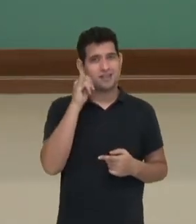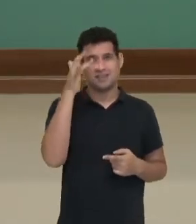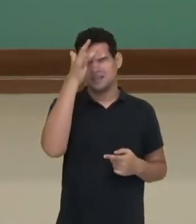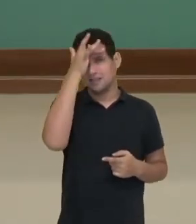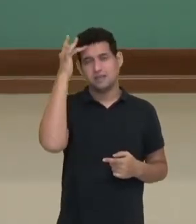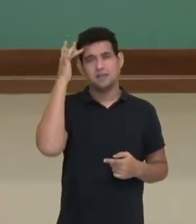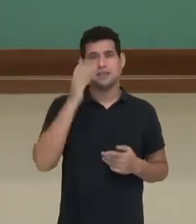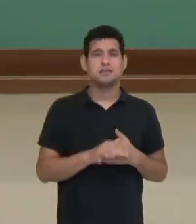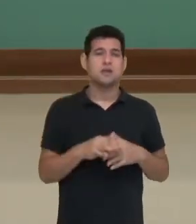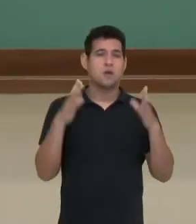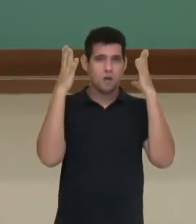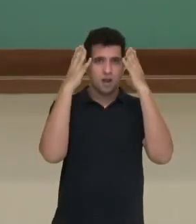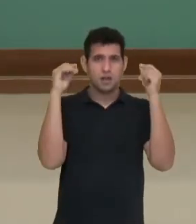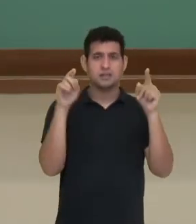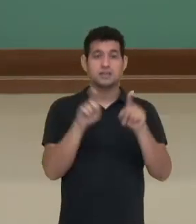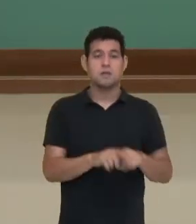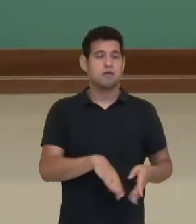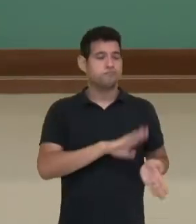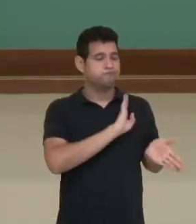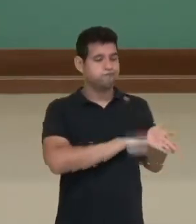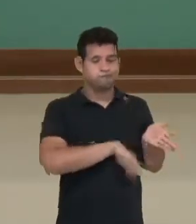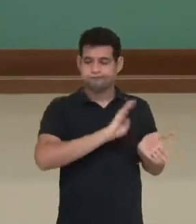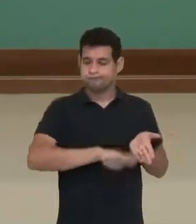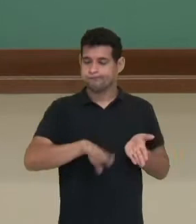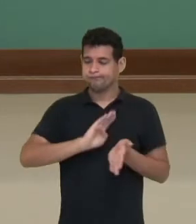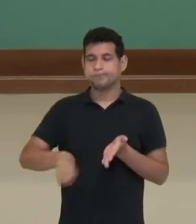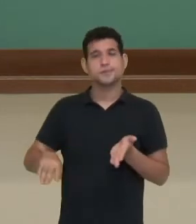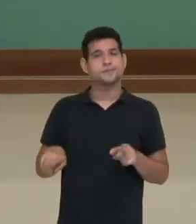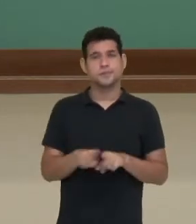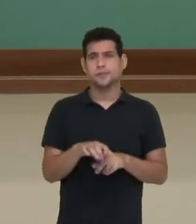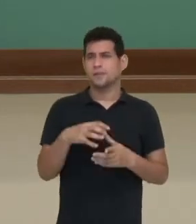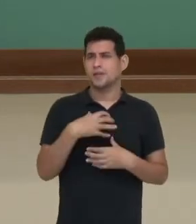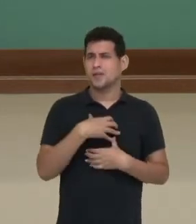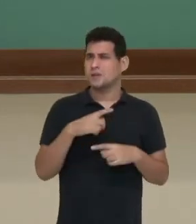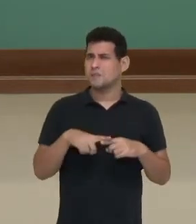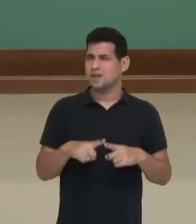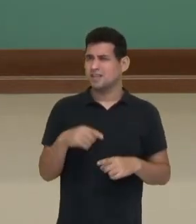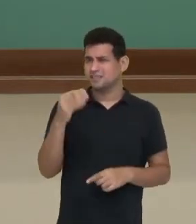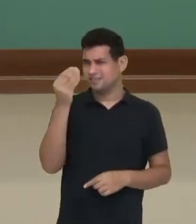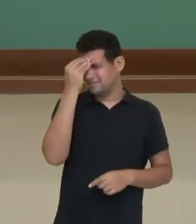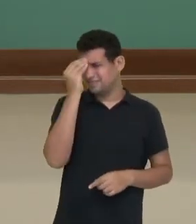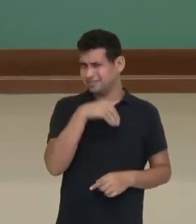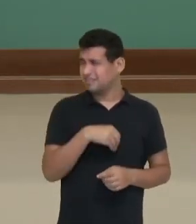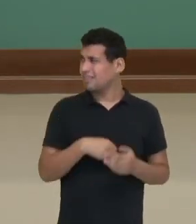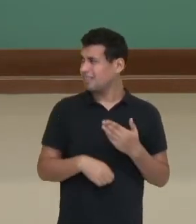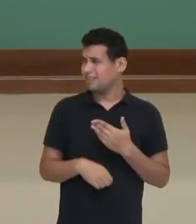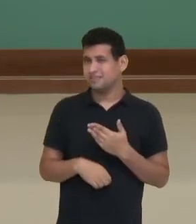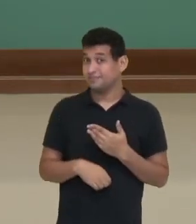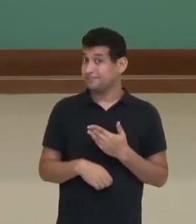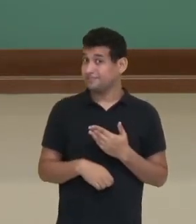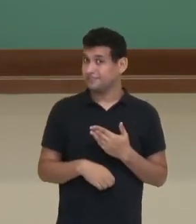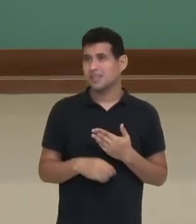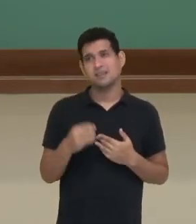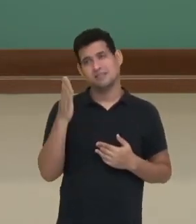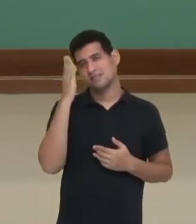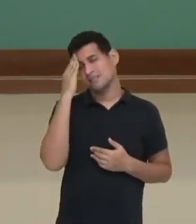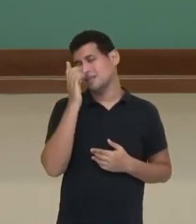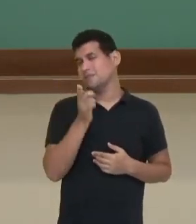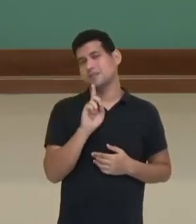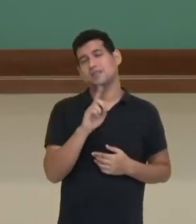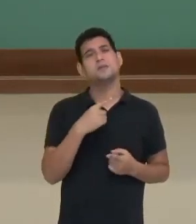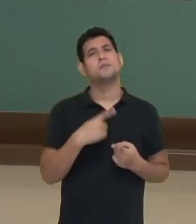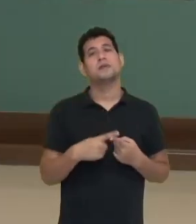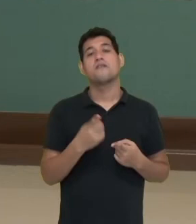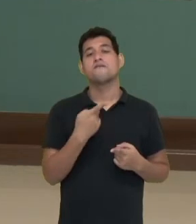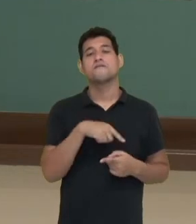ficassem ali e expulsá-los de uma vez da Bahia. Mas será que eles desistiram? Não, né? A gente já sabe que não, porque eles foram para